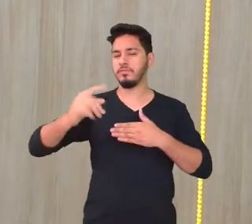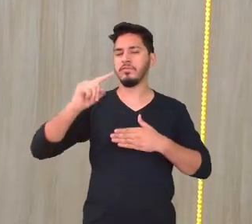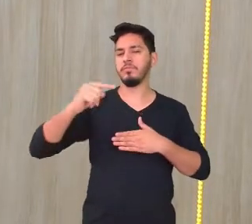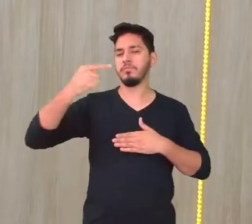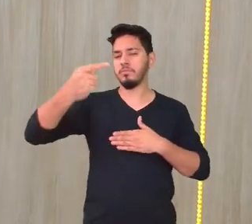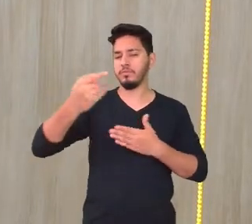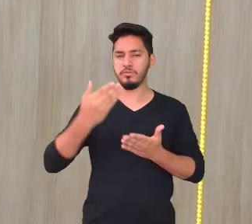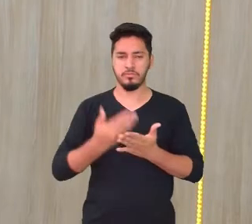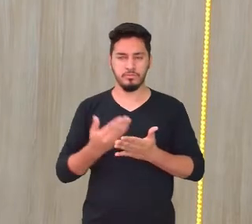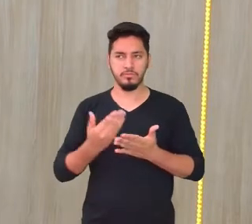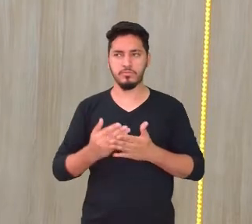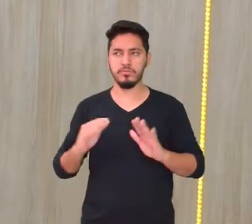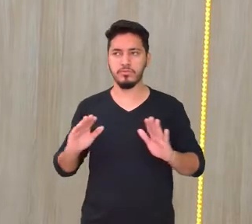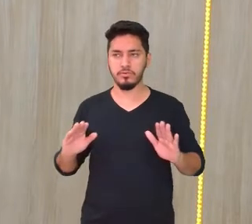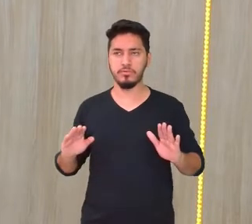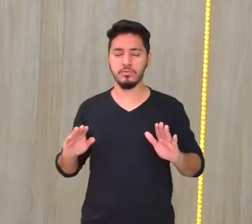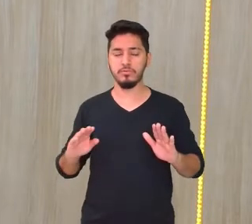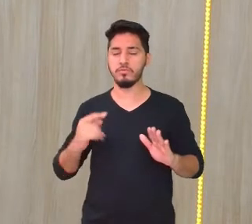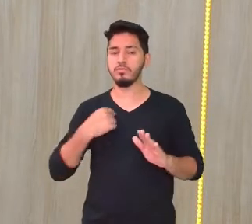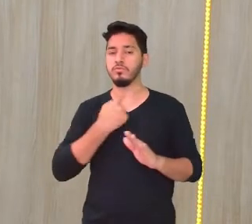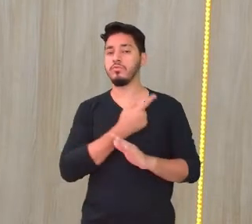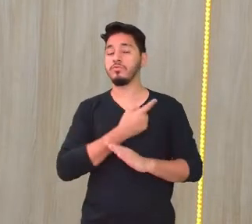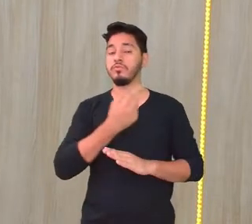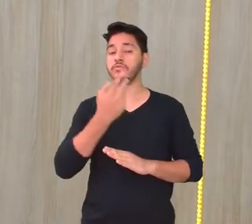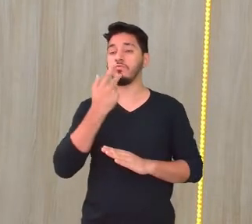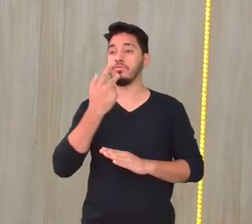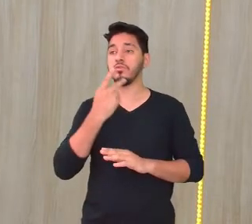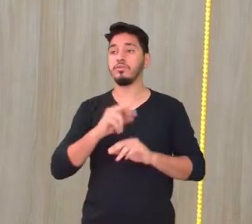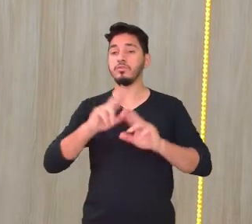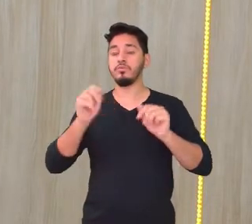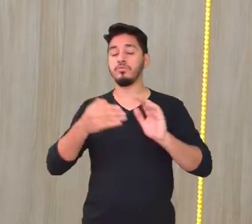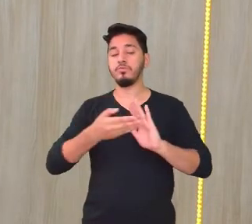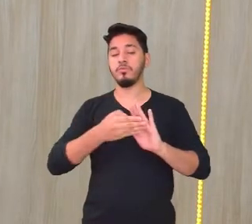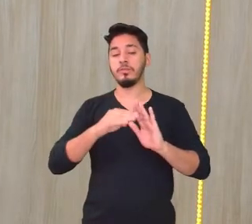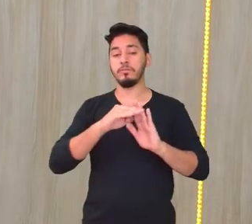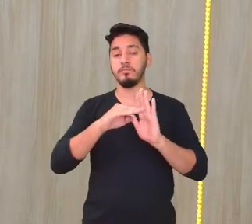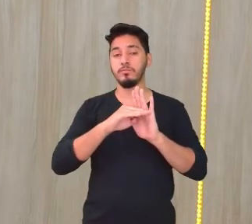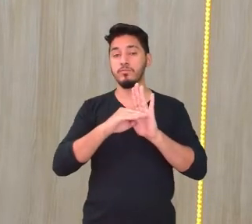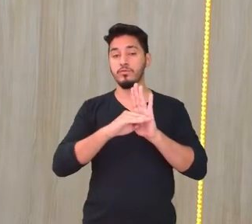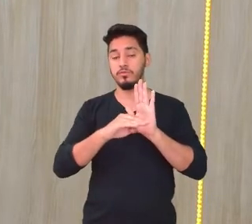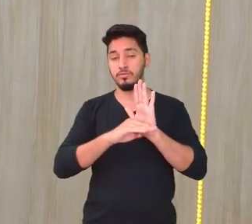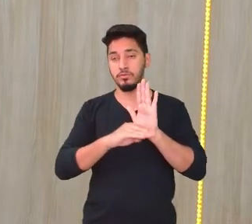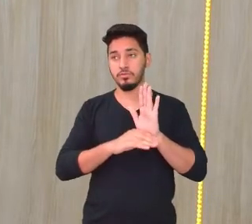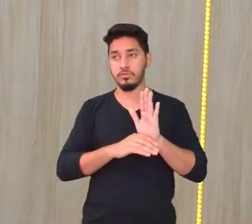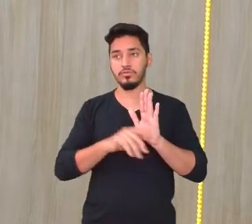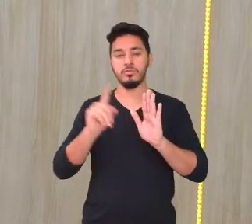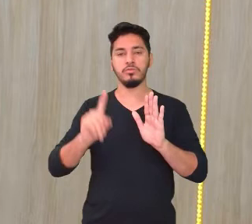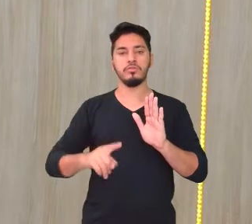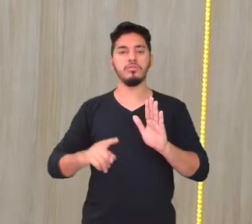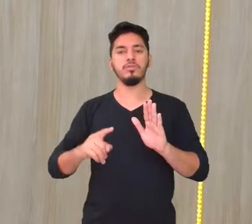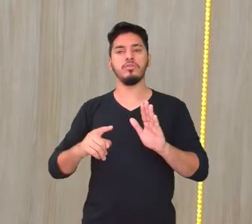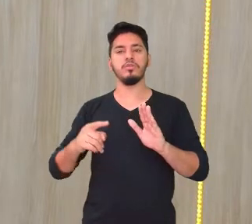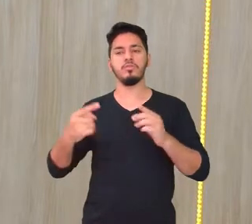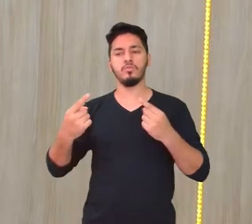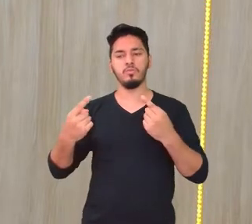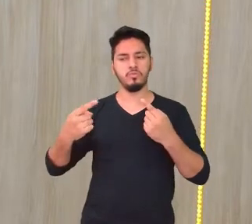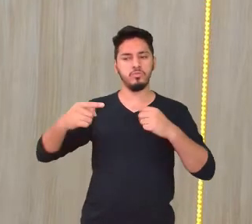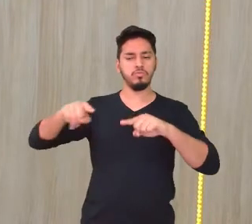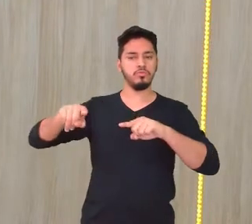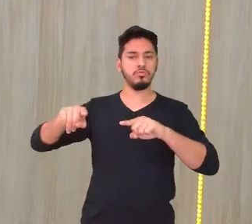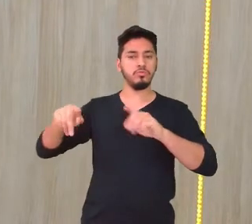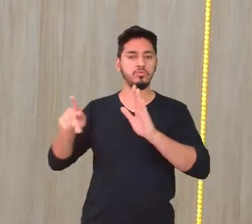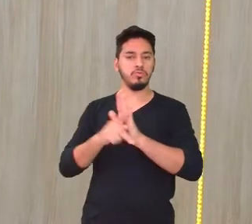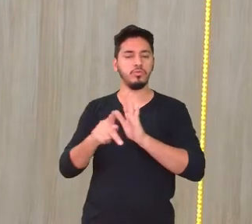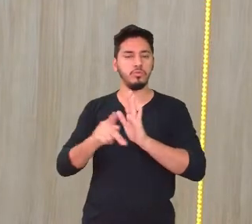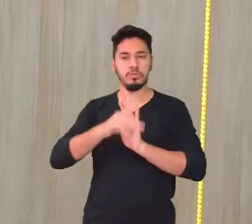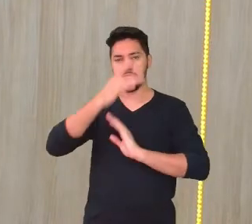próxima aula, quando a gente vai falar do processo, né, de contra-ataque aí liderado pelos